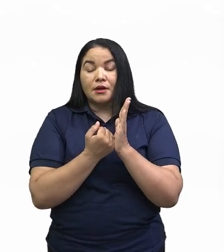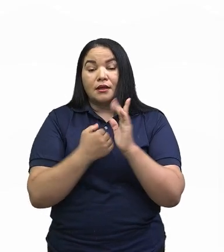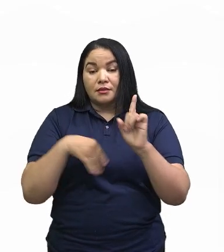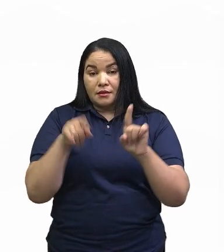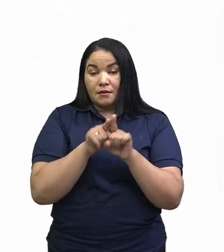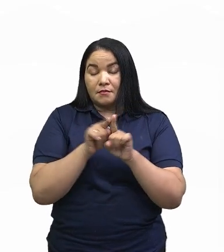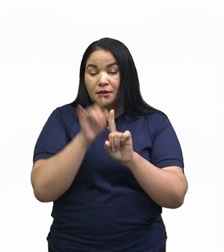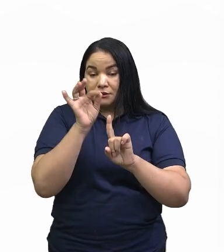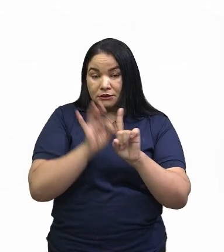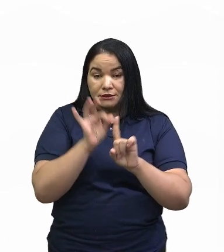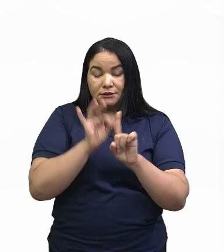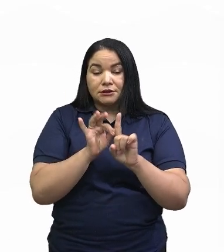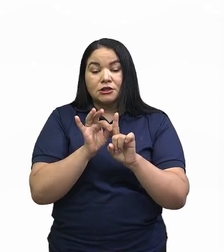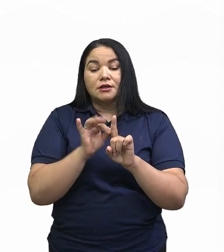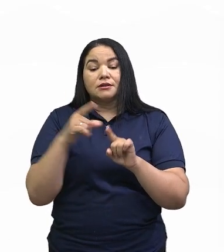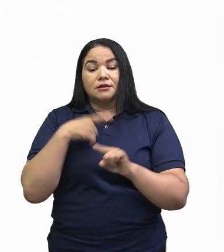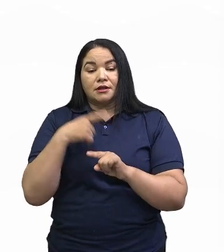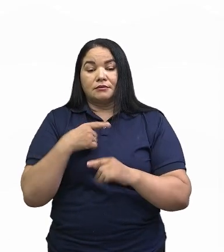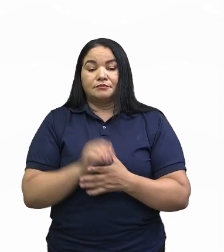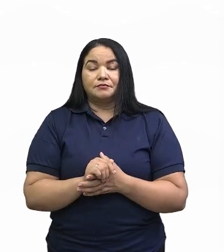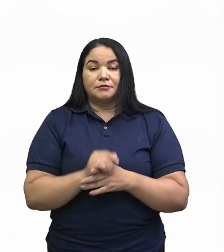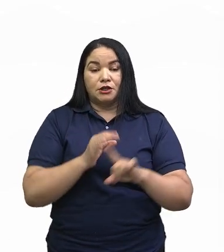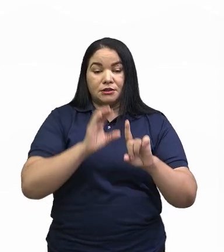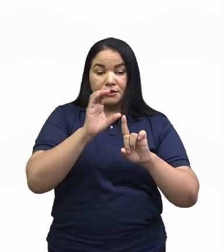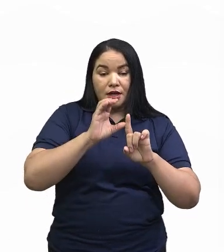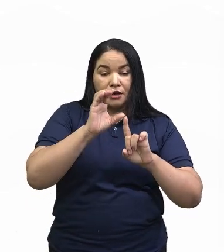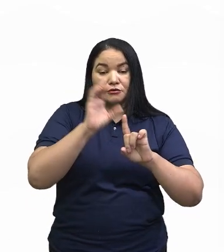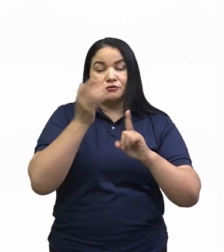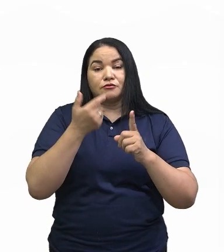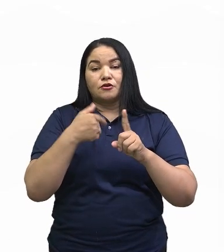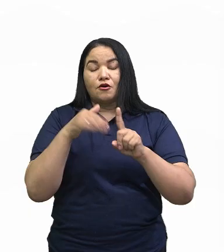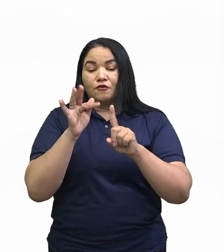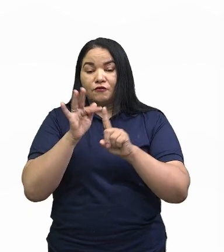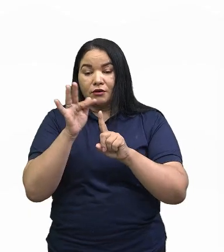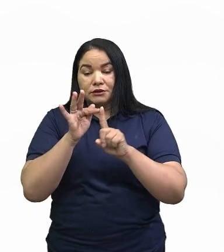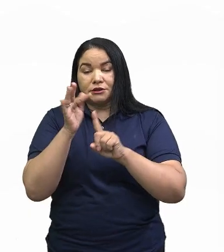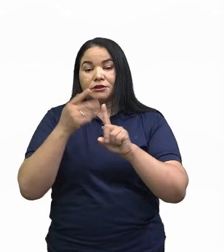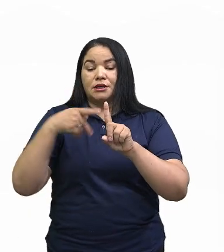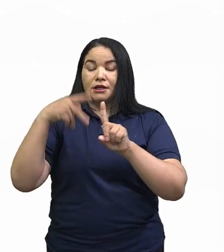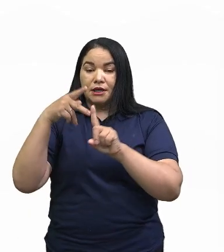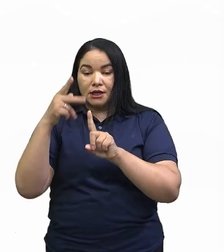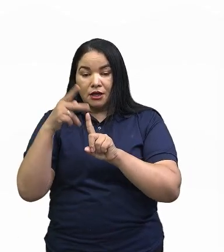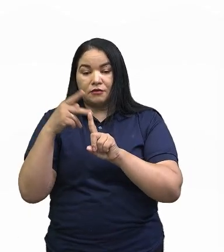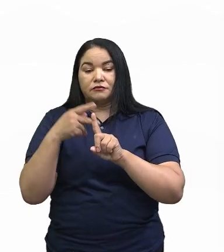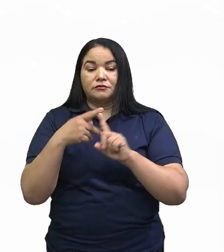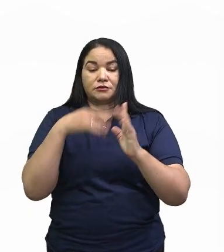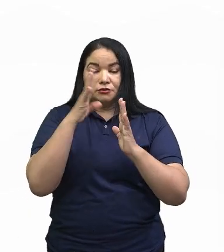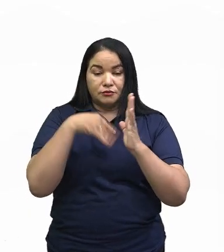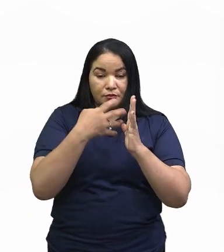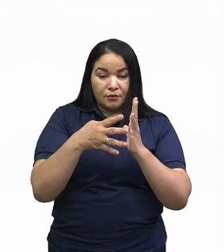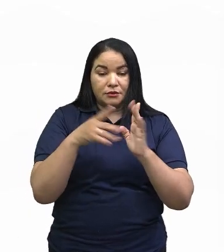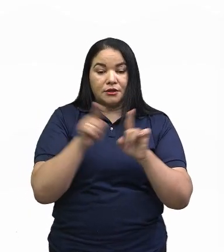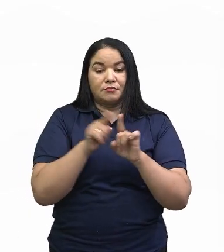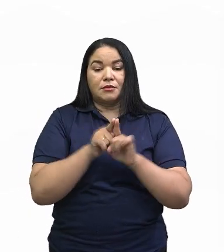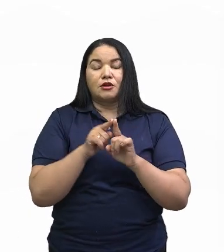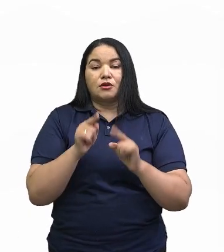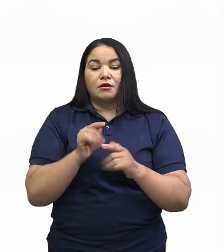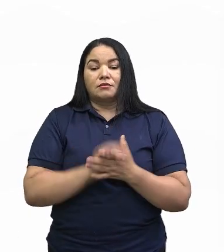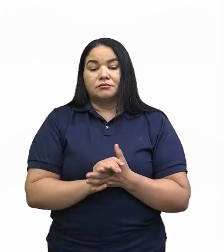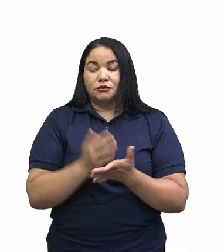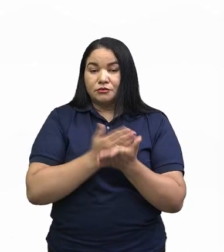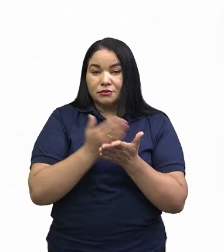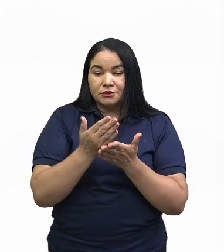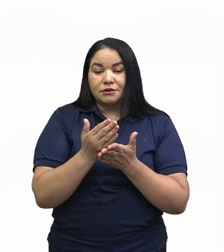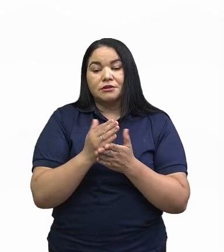também no vídeo, eu tenho Celsius, Fahrenheit e Kelvin. ponto de fusão e o ponto